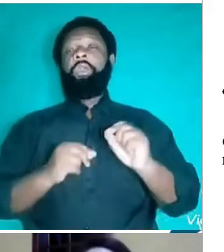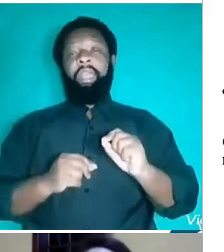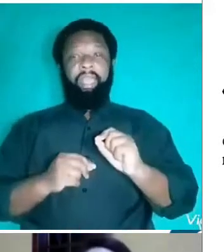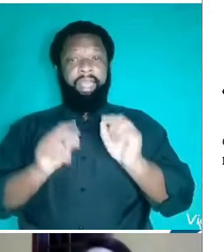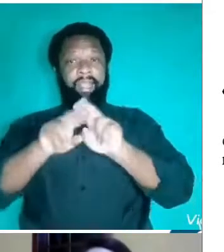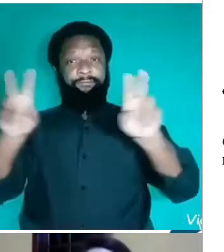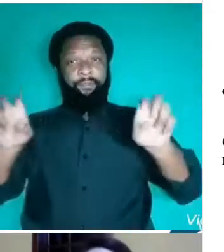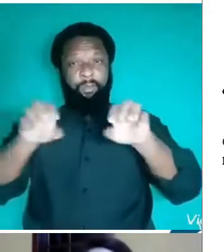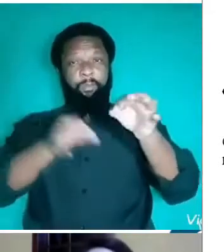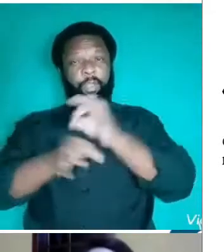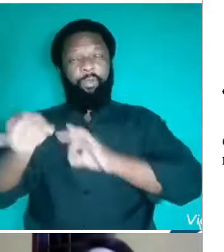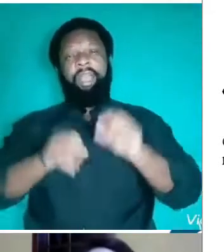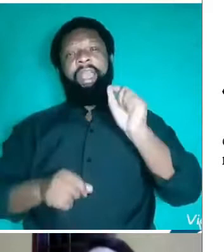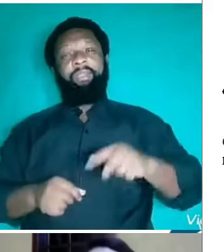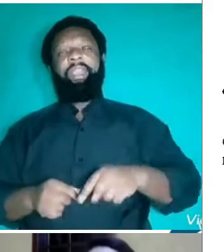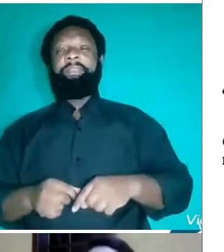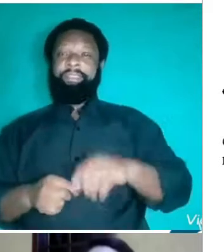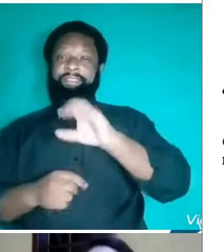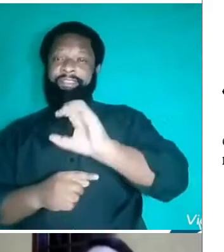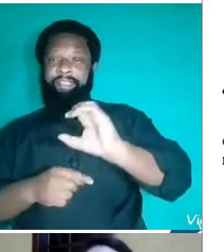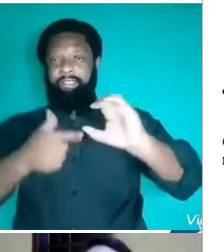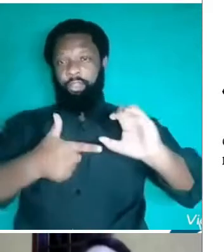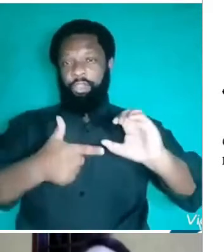a fórmula molecular do ácido acético é